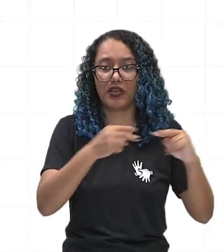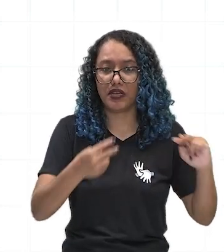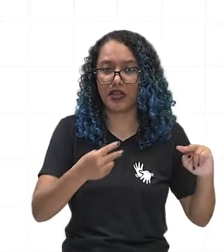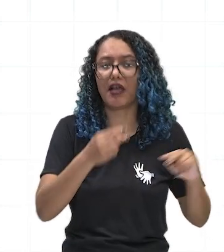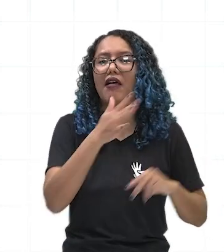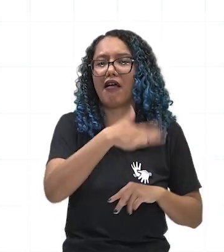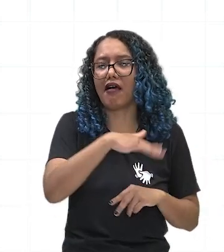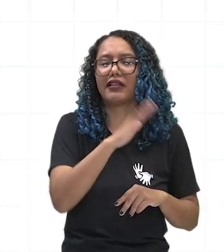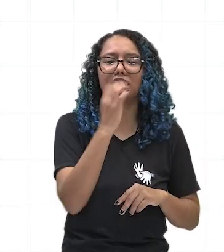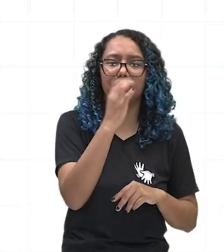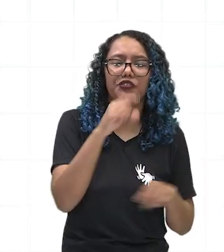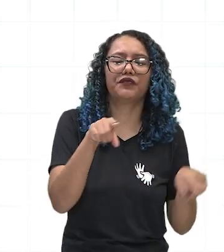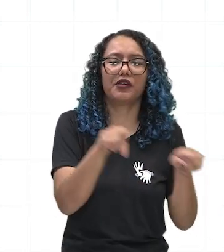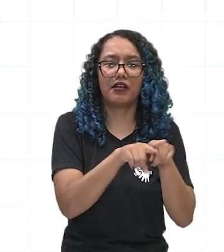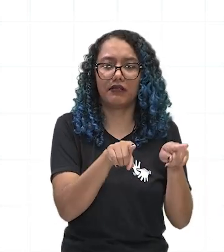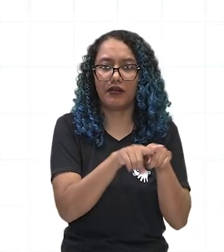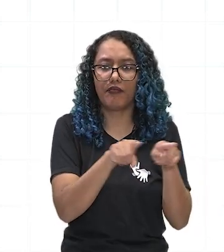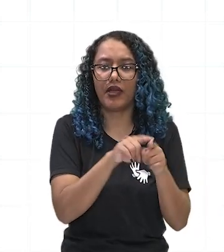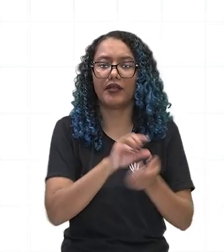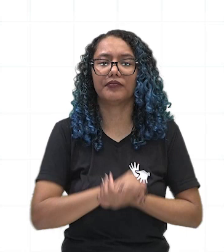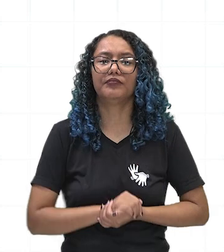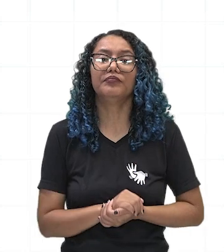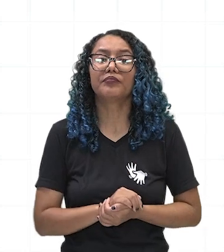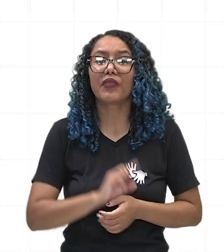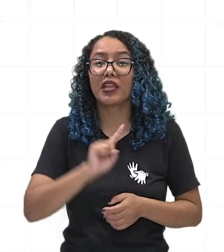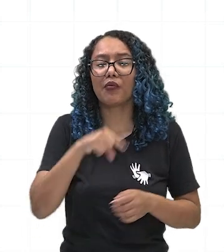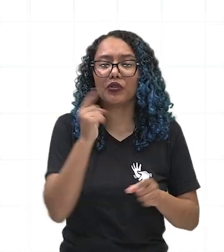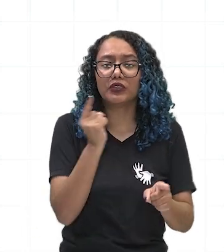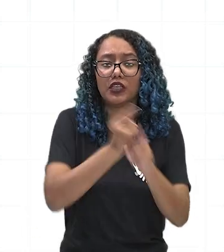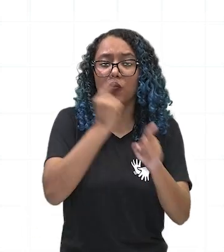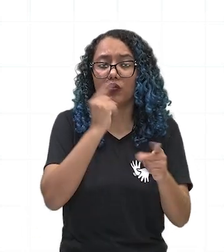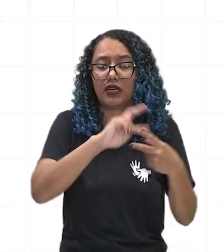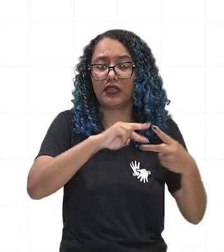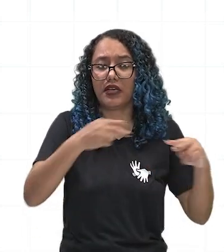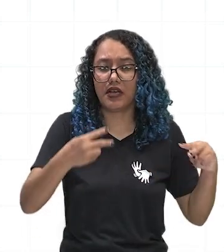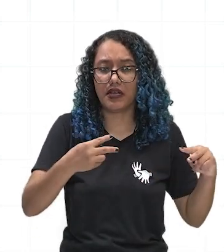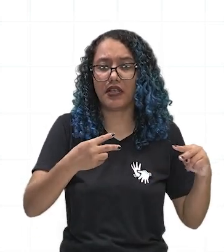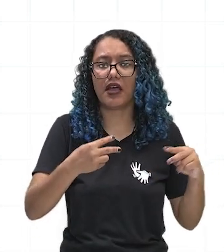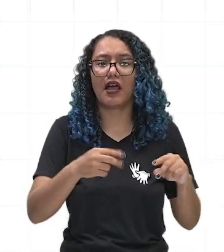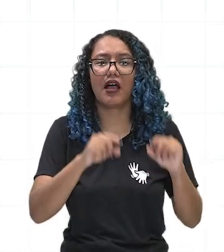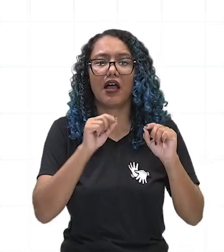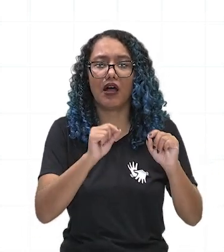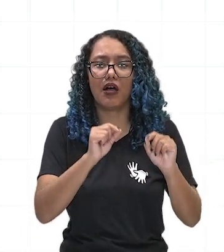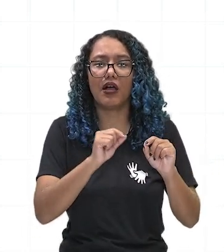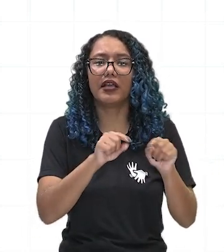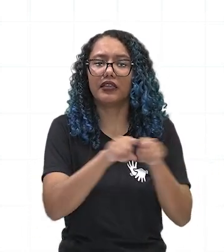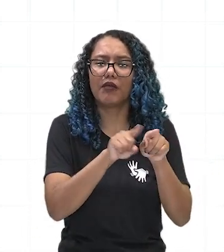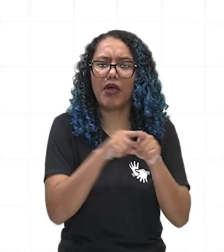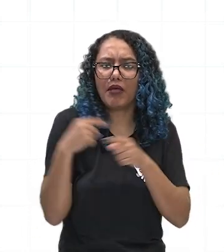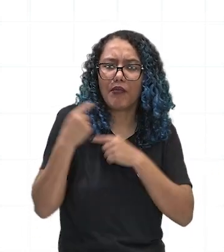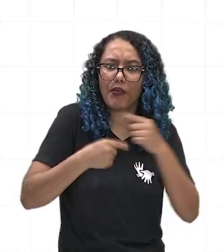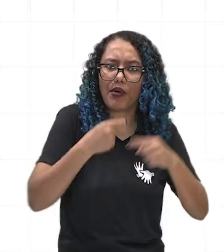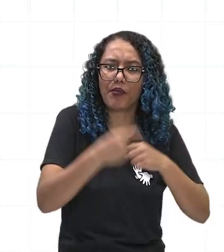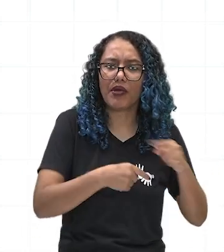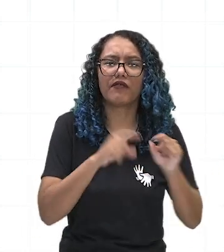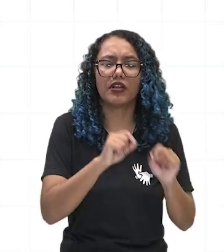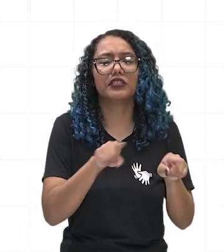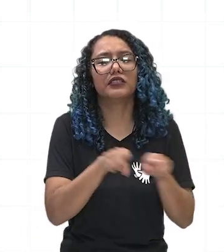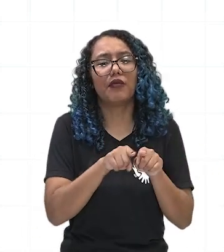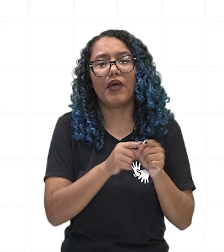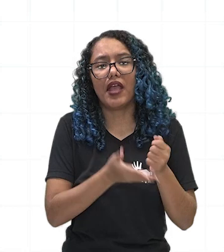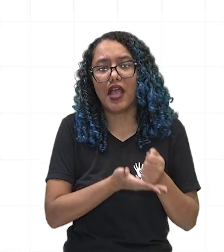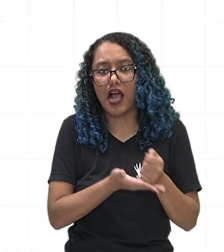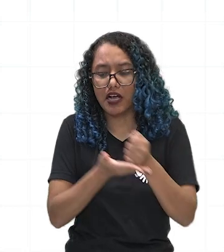área científica, e após a descoberta do DNA e dos mecanismos hereditários, contribuiu para determinar